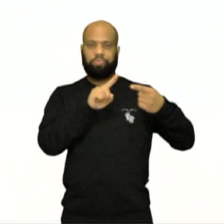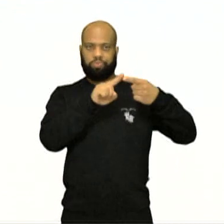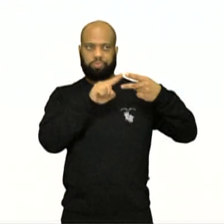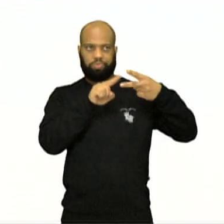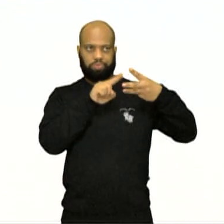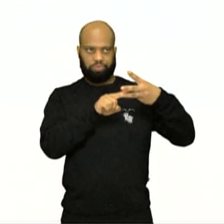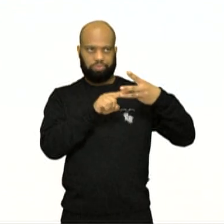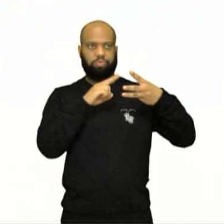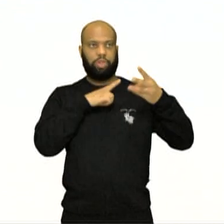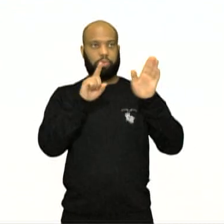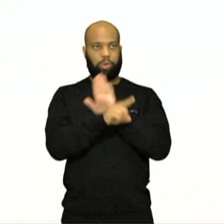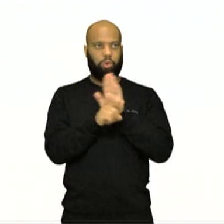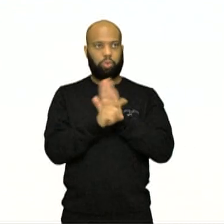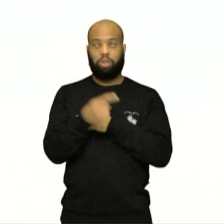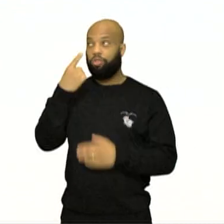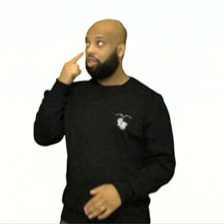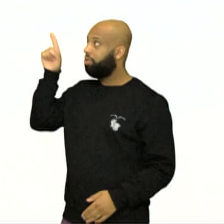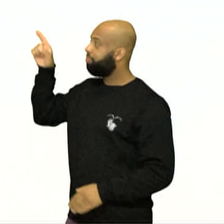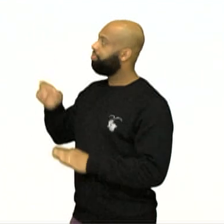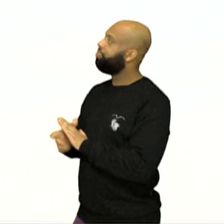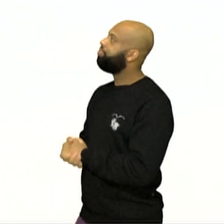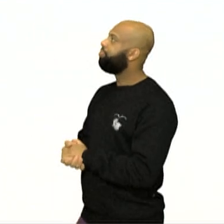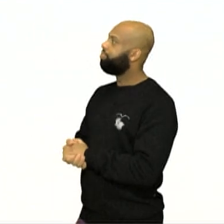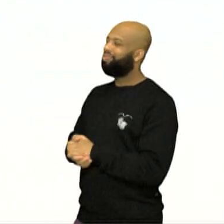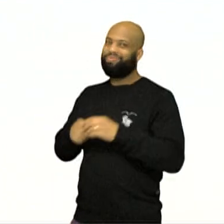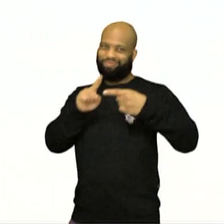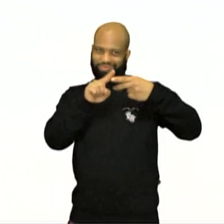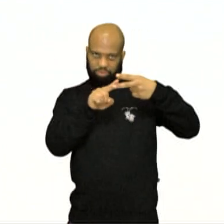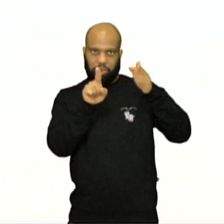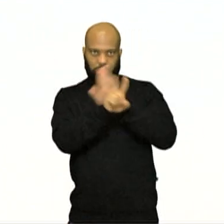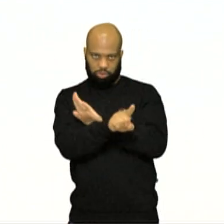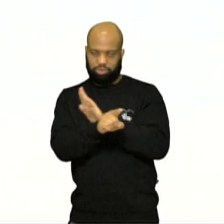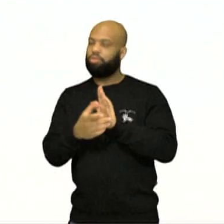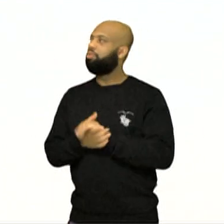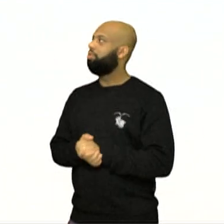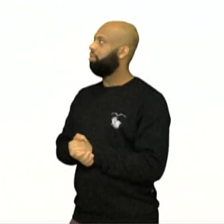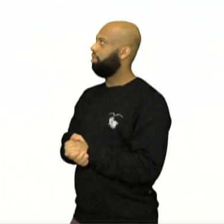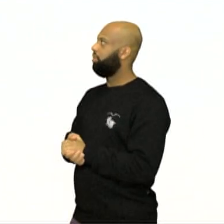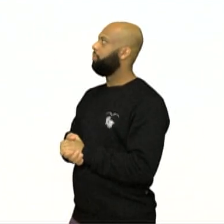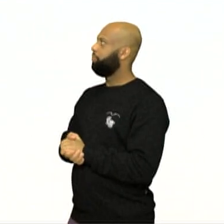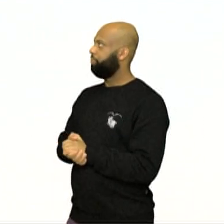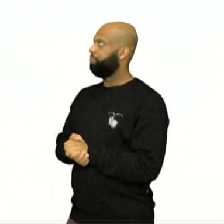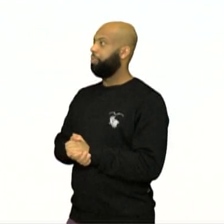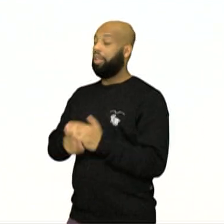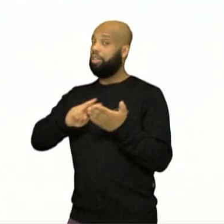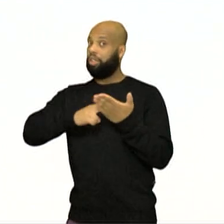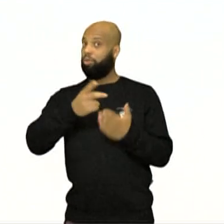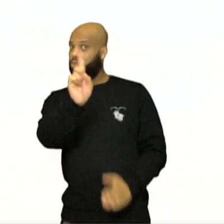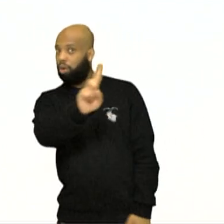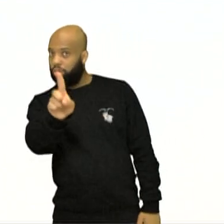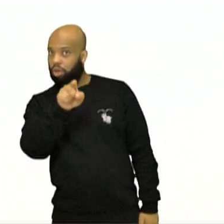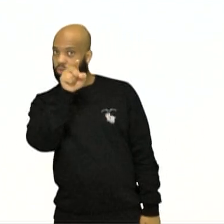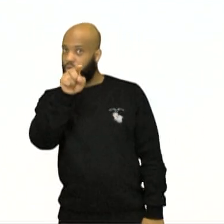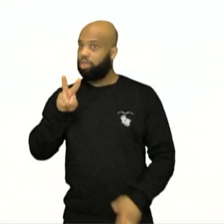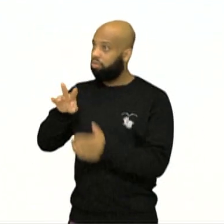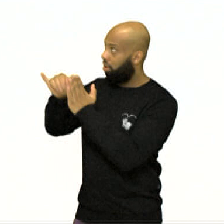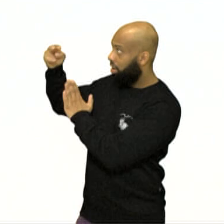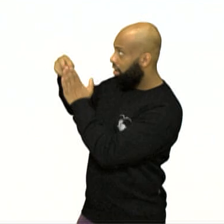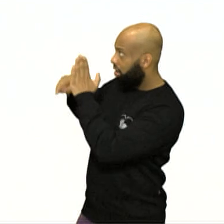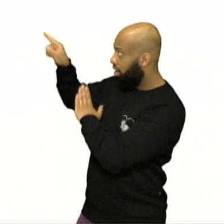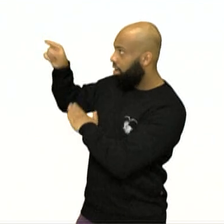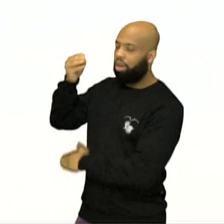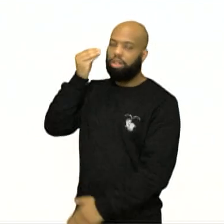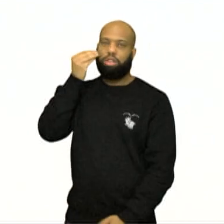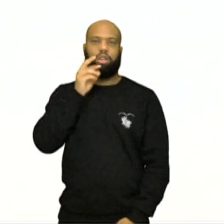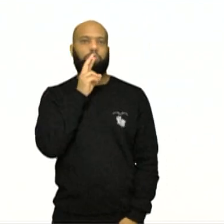Canada? And do you know anything about the weather, winter sports or so on? Então, não vou traduzir, eu vou deixar por conta de vocês. De